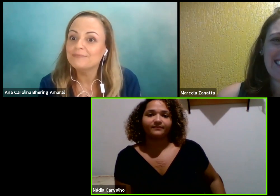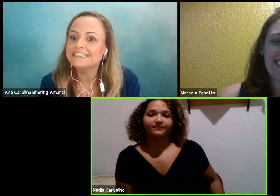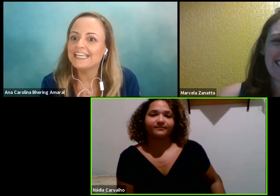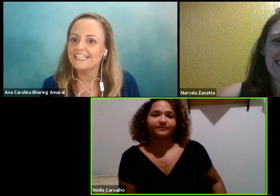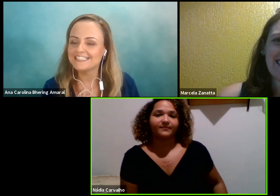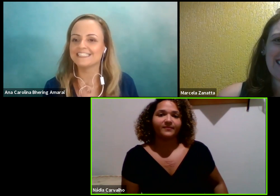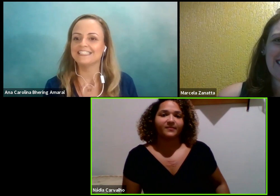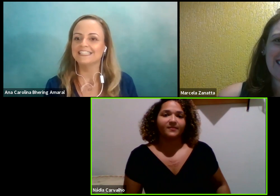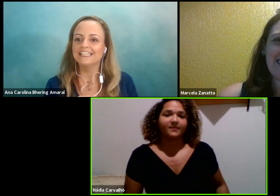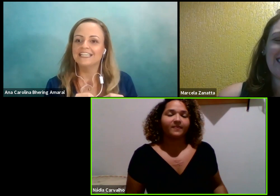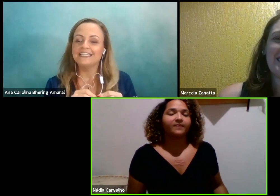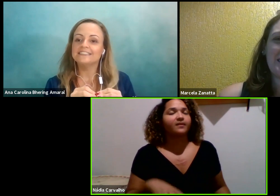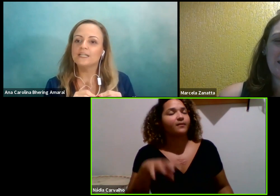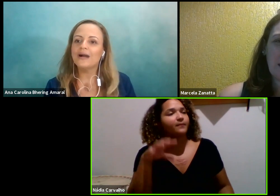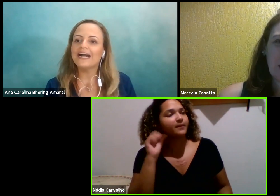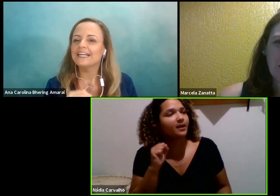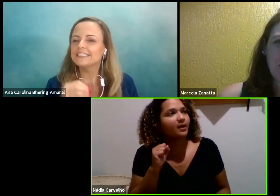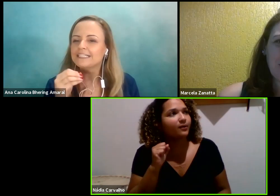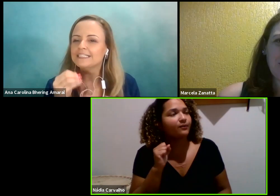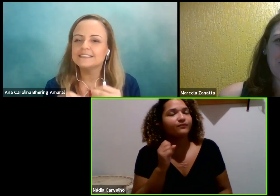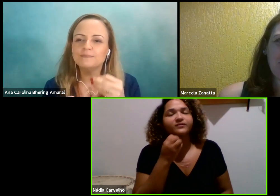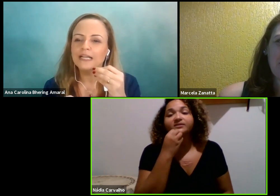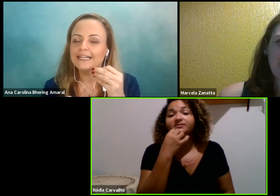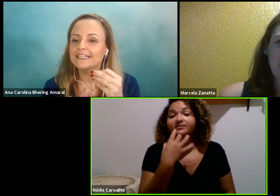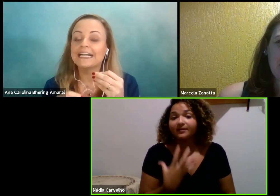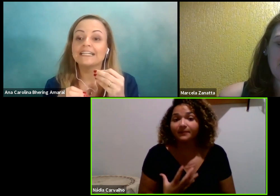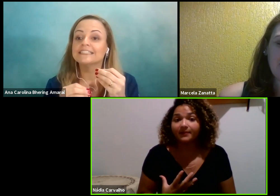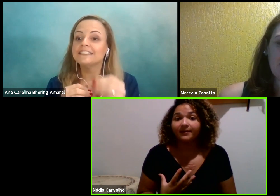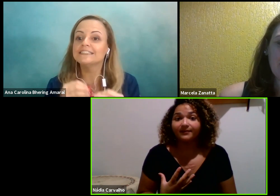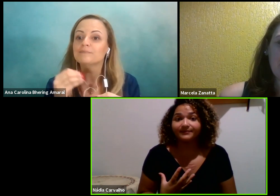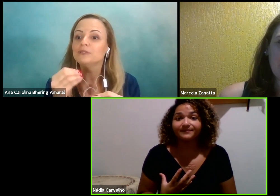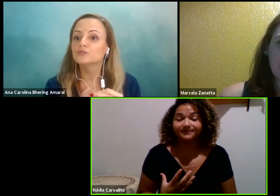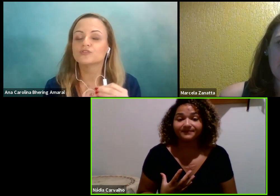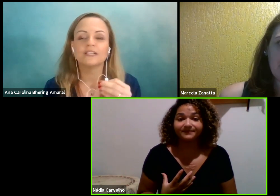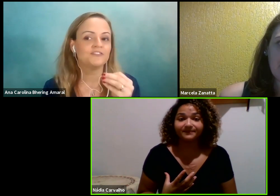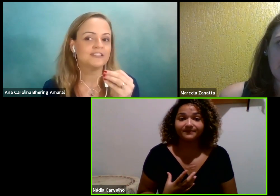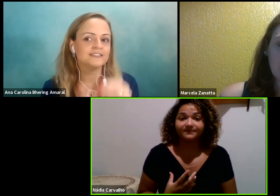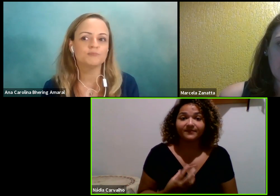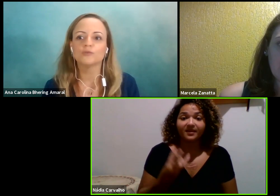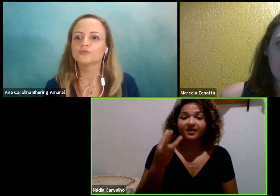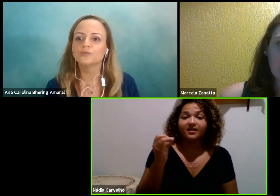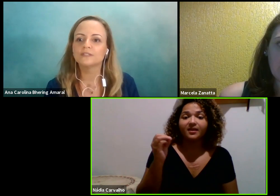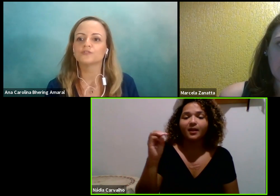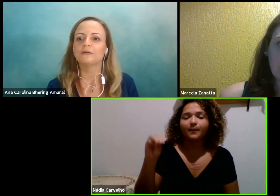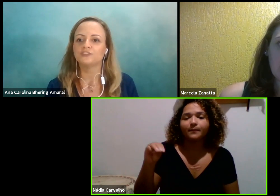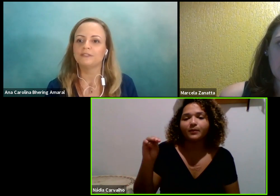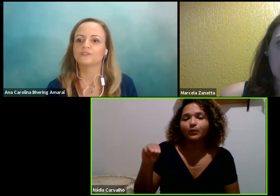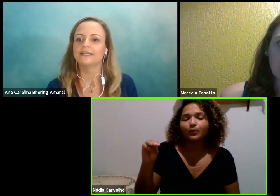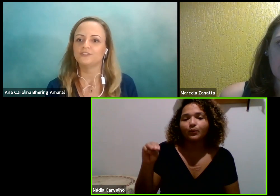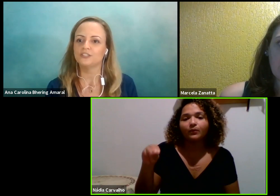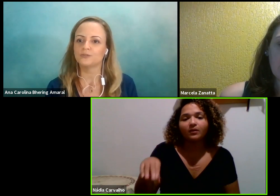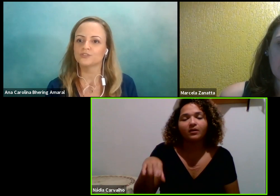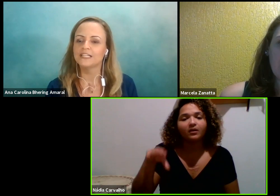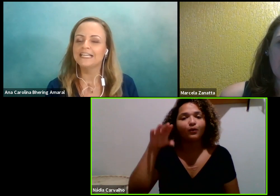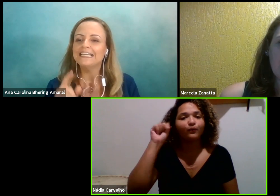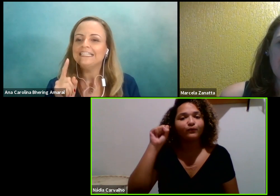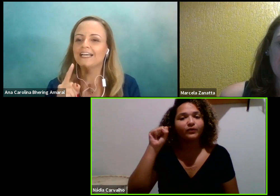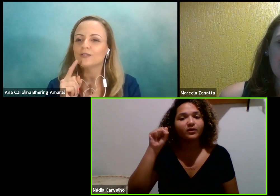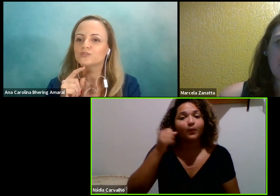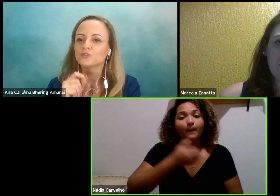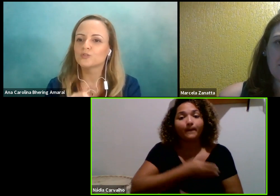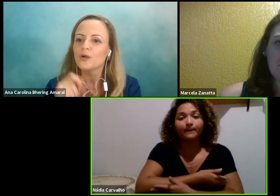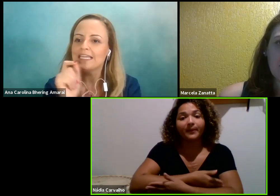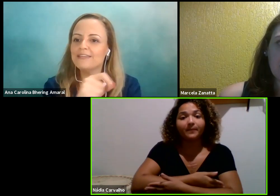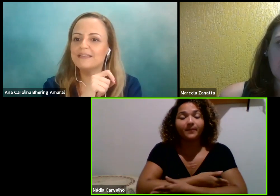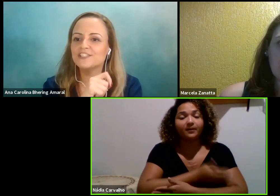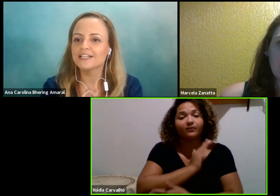ausculta intermitente. Então, a cada 30 minutos, ela fazia uma ausculta dos batimentos cardíacos e